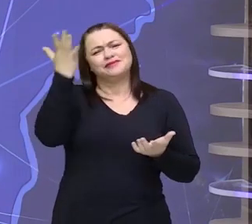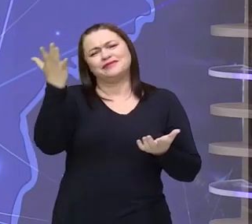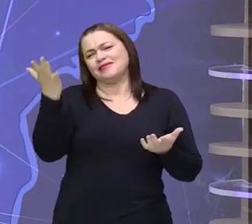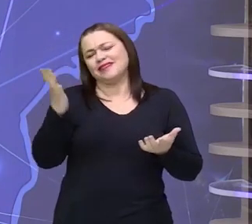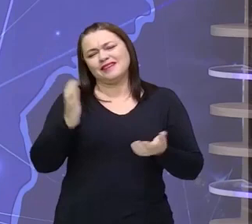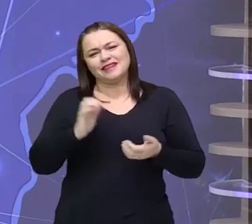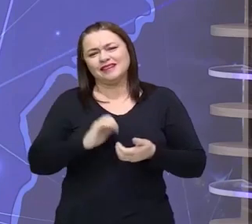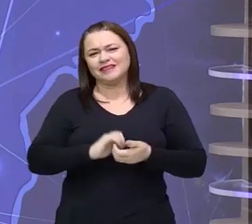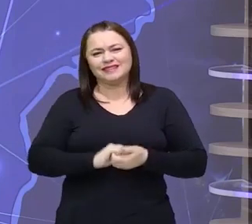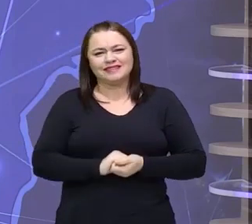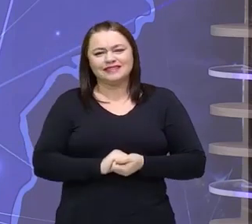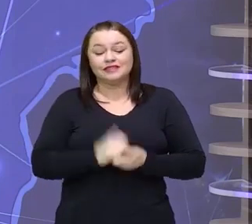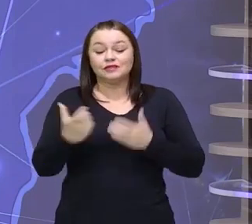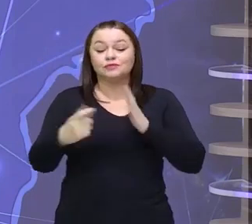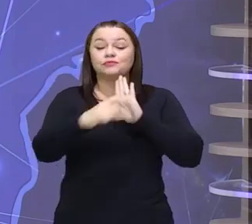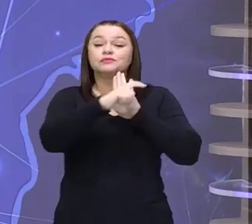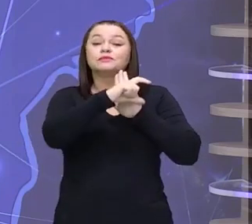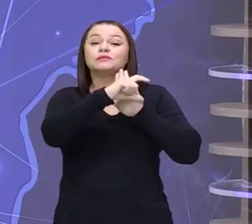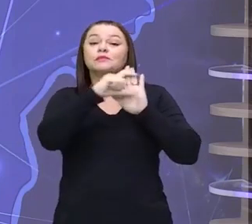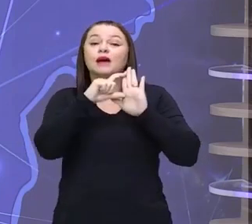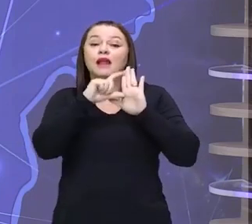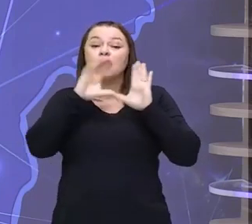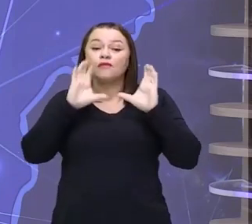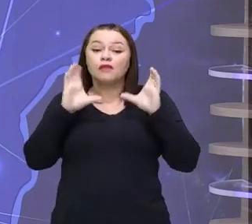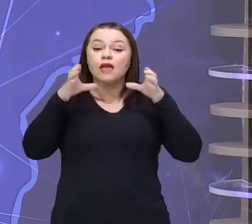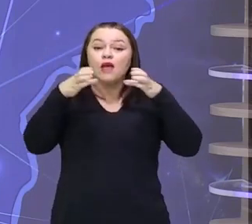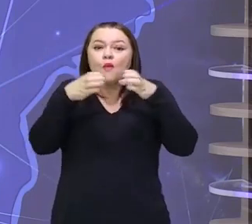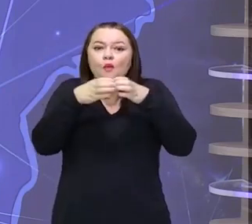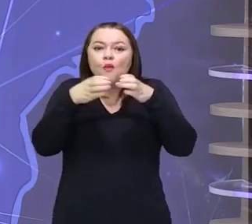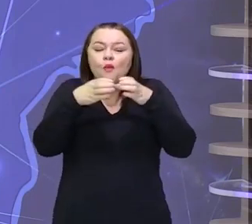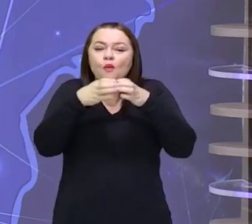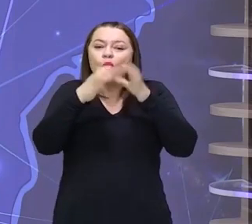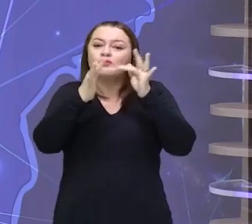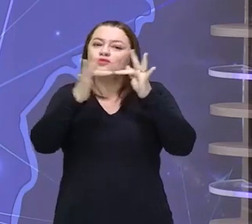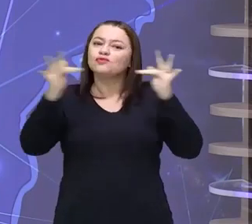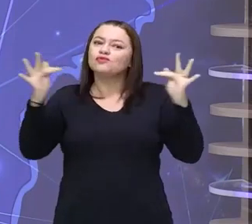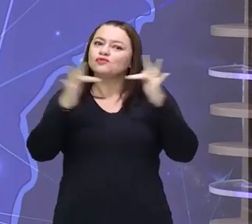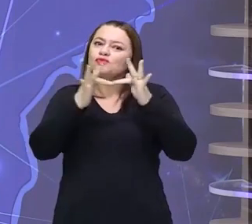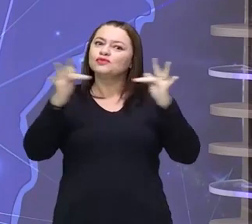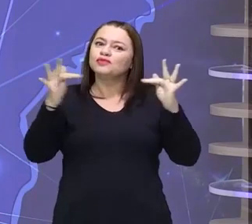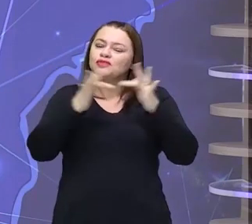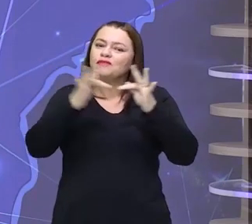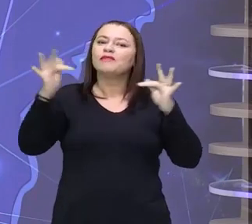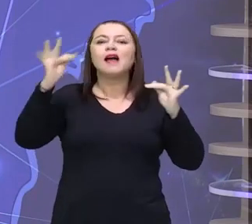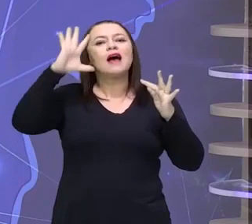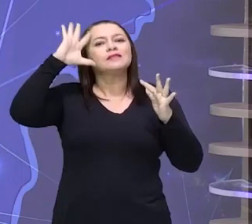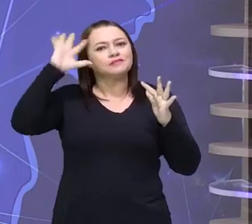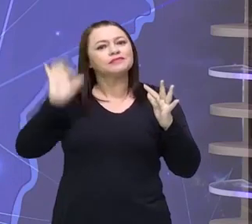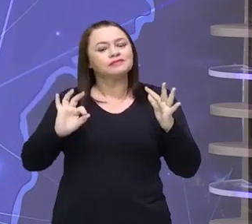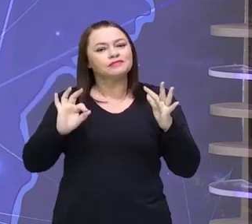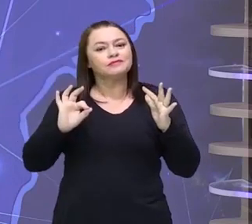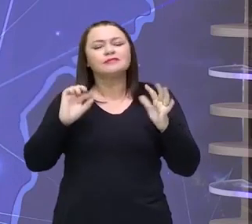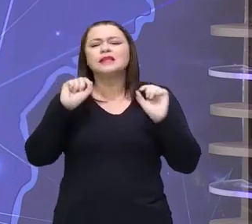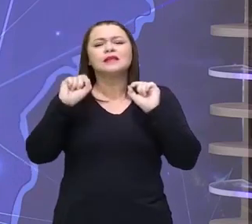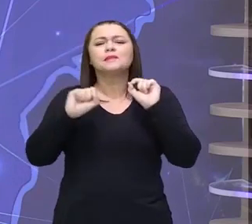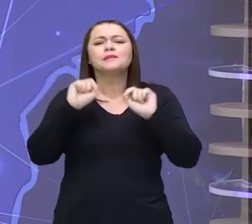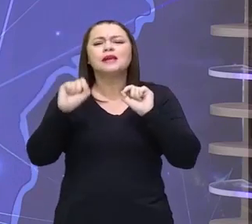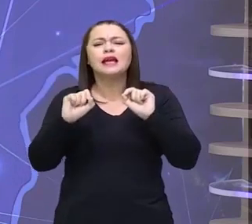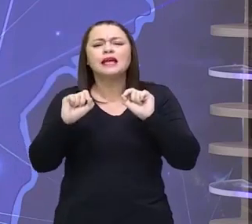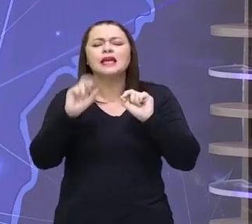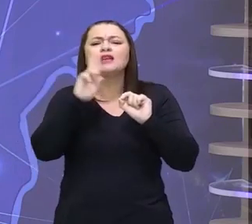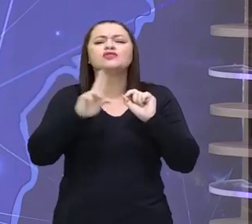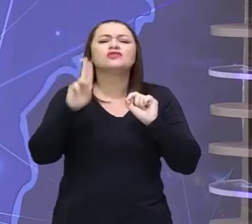simples. Parágrafo é um conjunto de frases coesas que serve, sabe para quê?